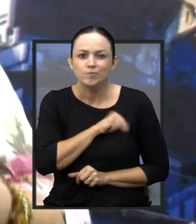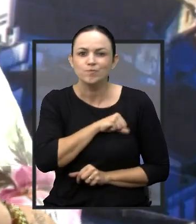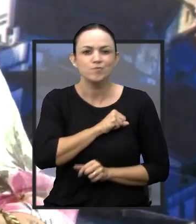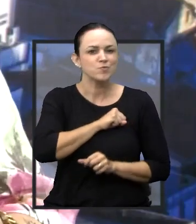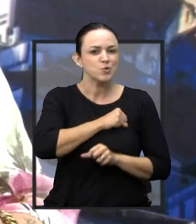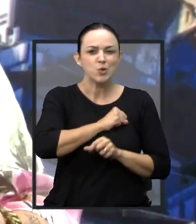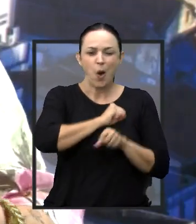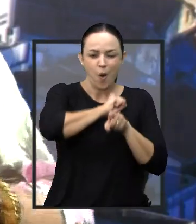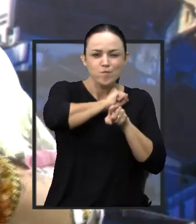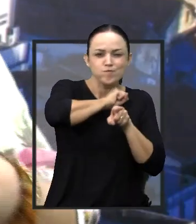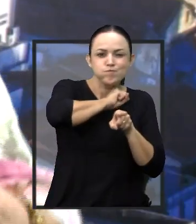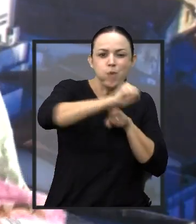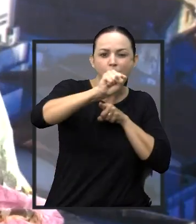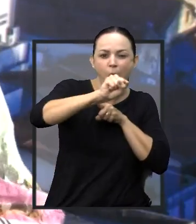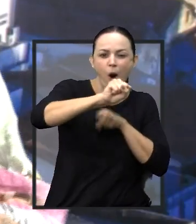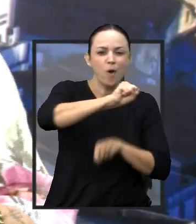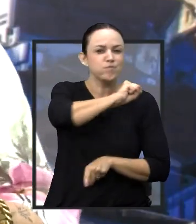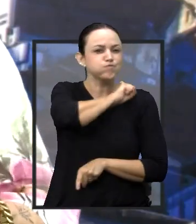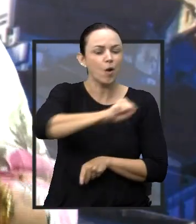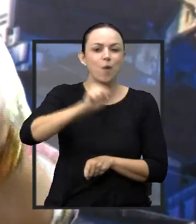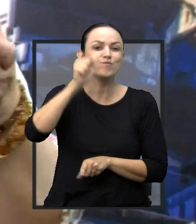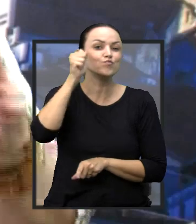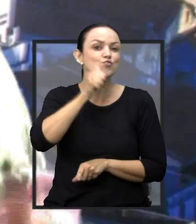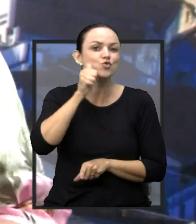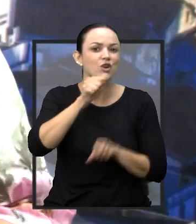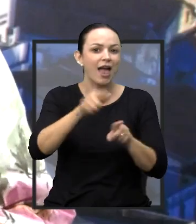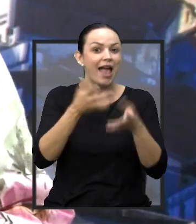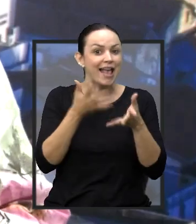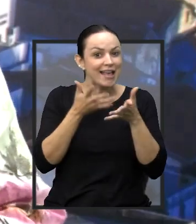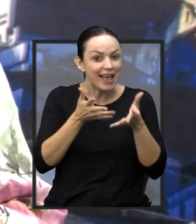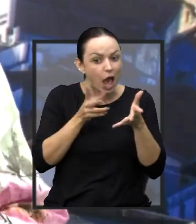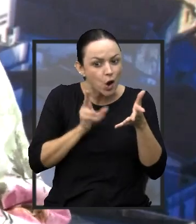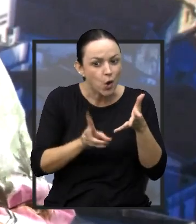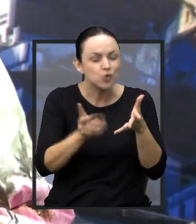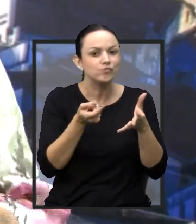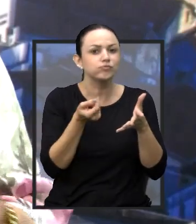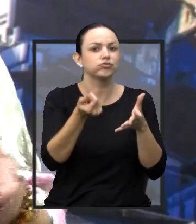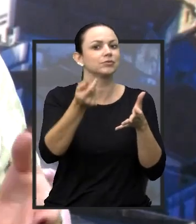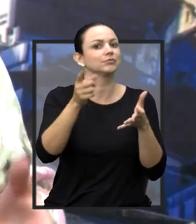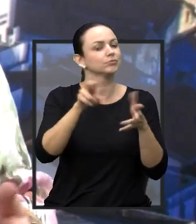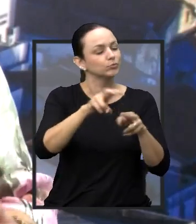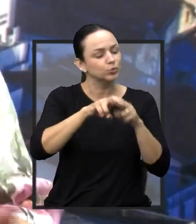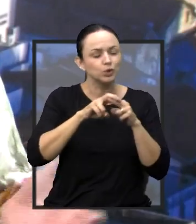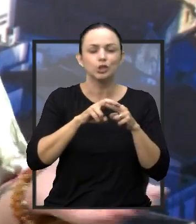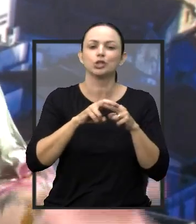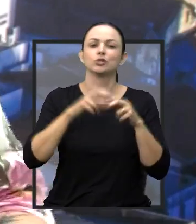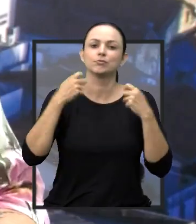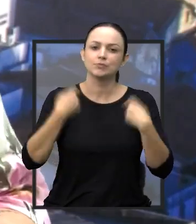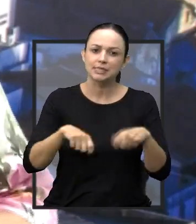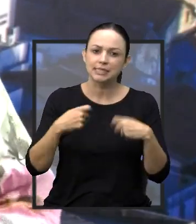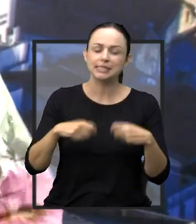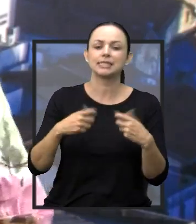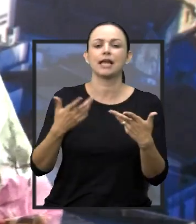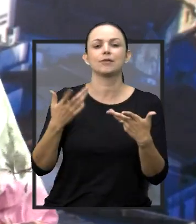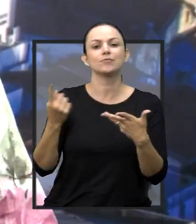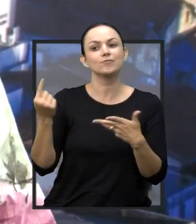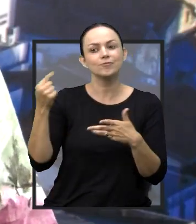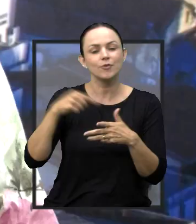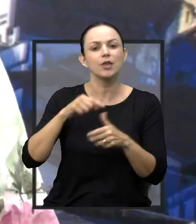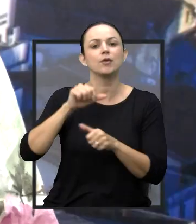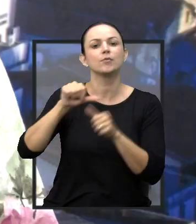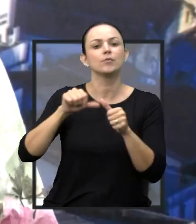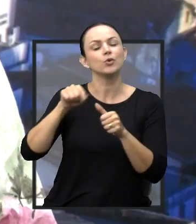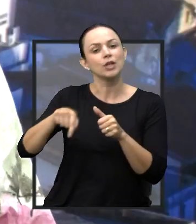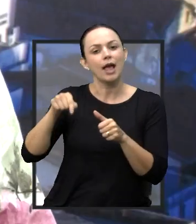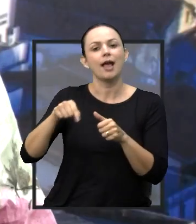o repúdio às mulheres, ele se perpetue. Então é por isso que ela tem que vir. E, infelizmente, perdemos a oportunidade